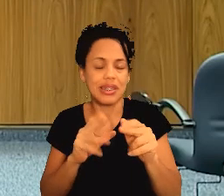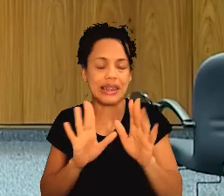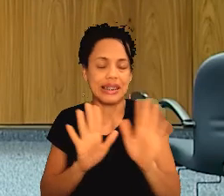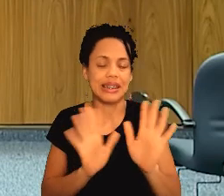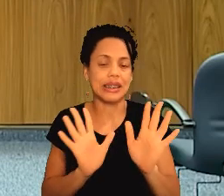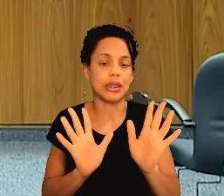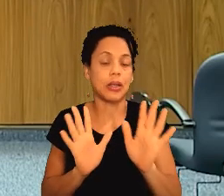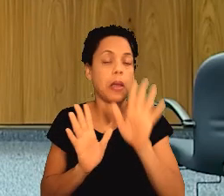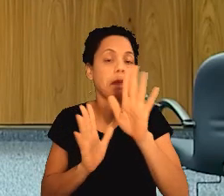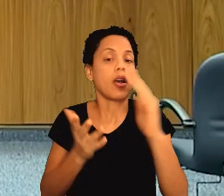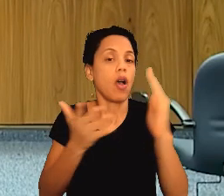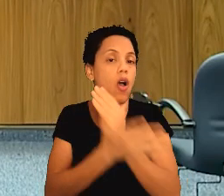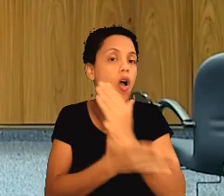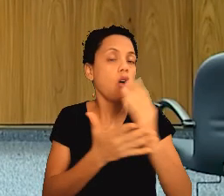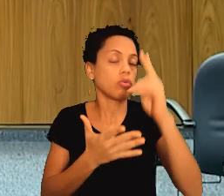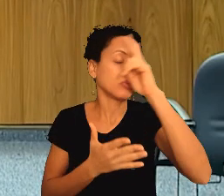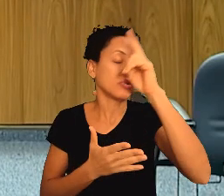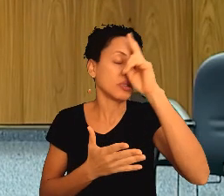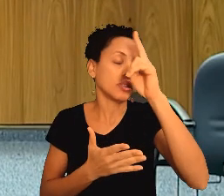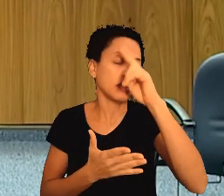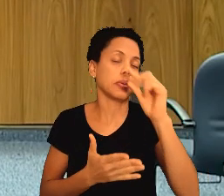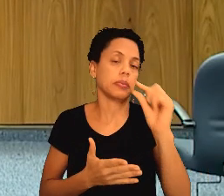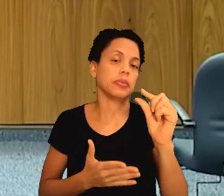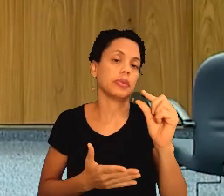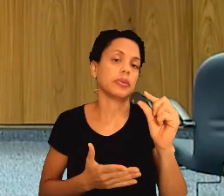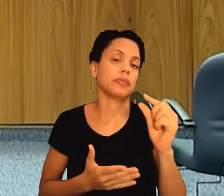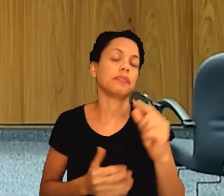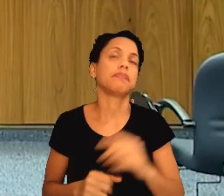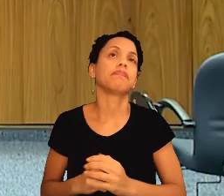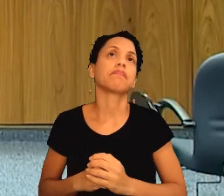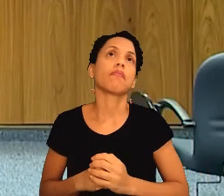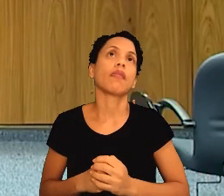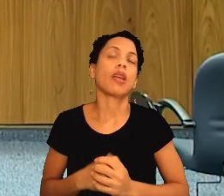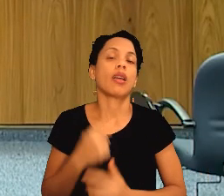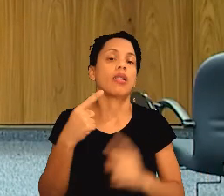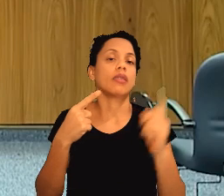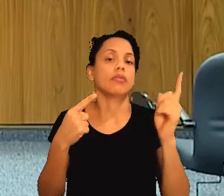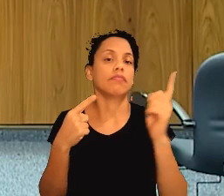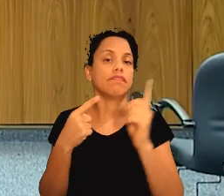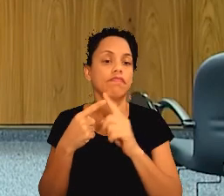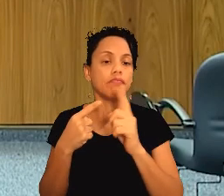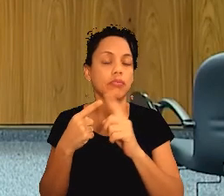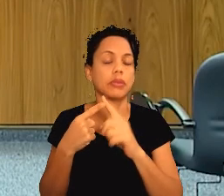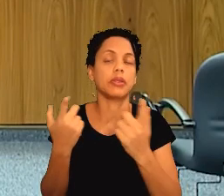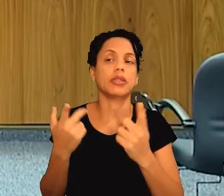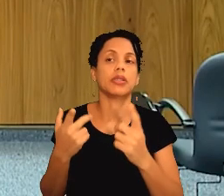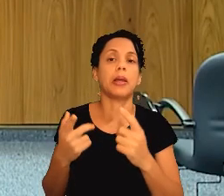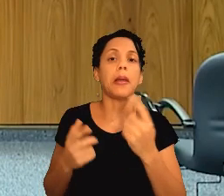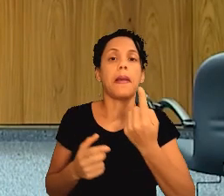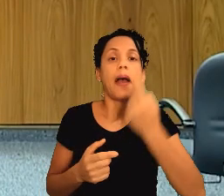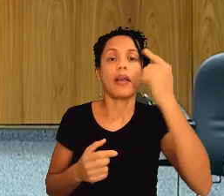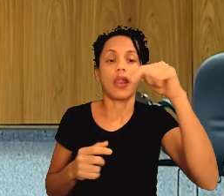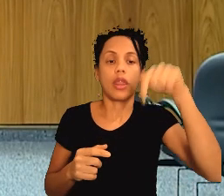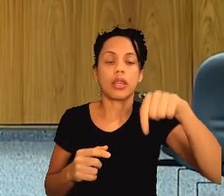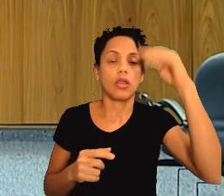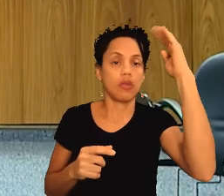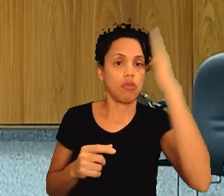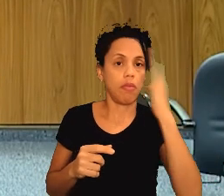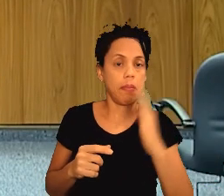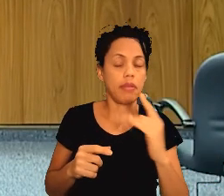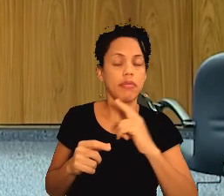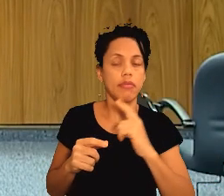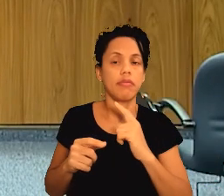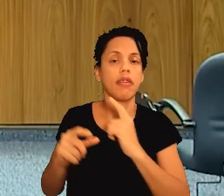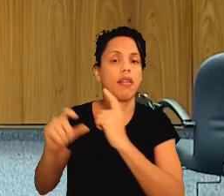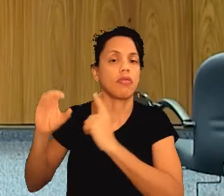lembrar alguns pontos. O primeiro, que as constituições